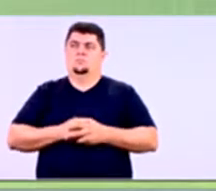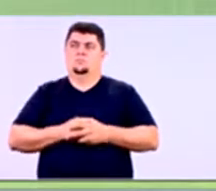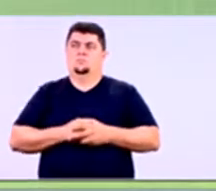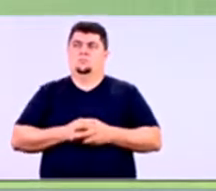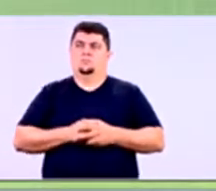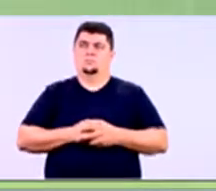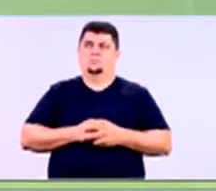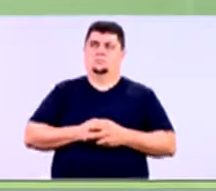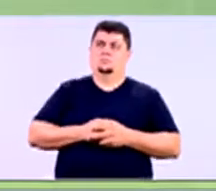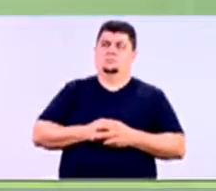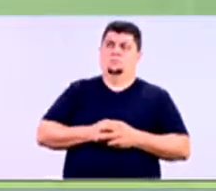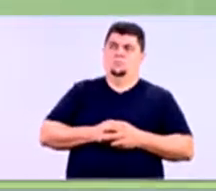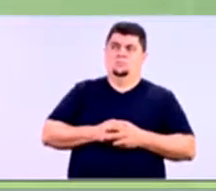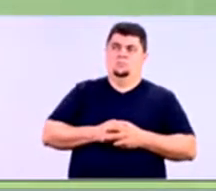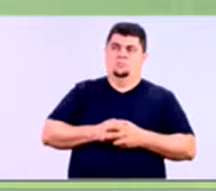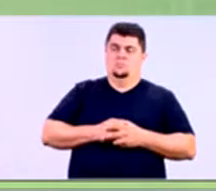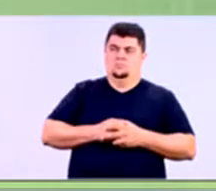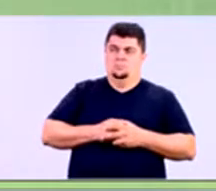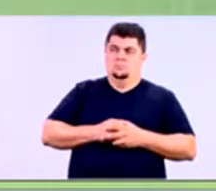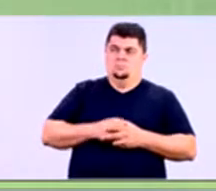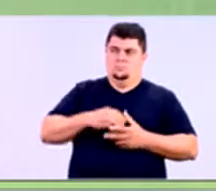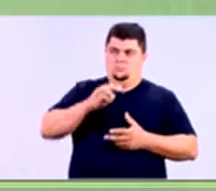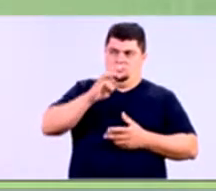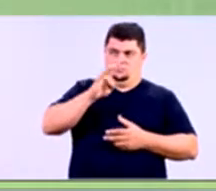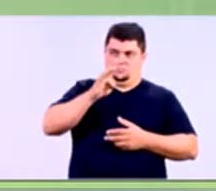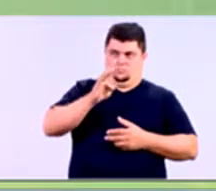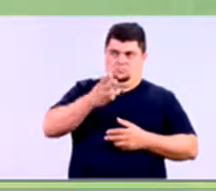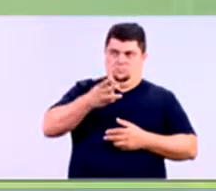mensal vai ser